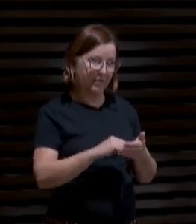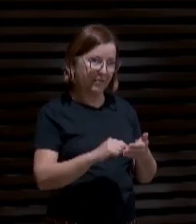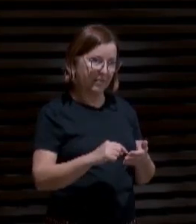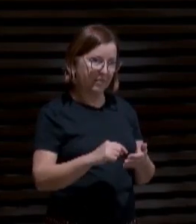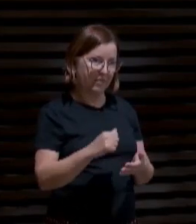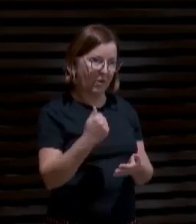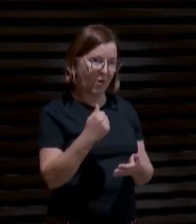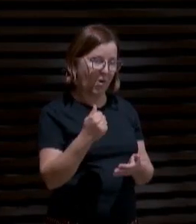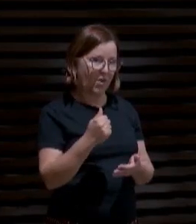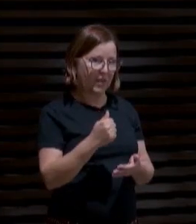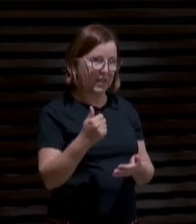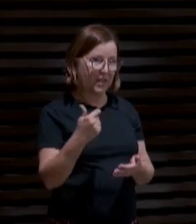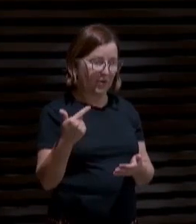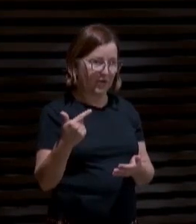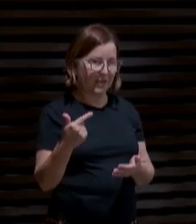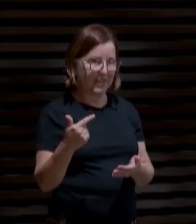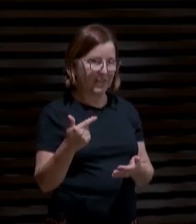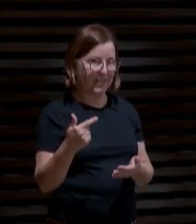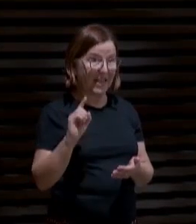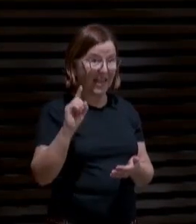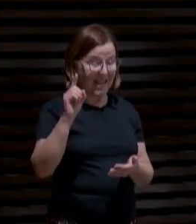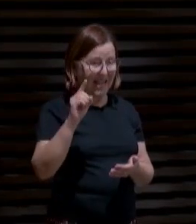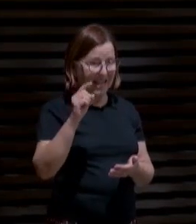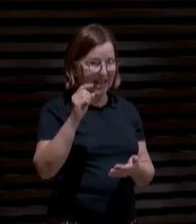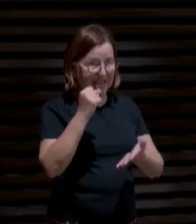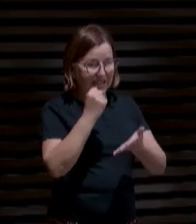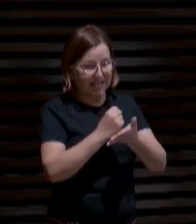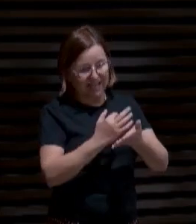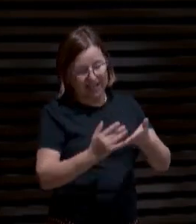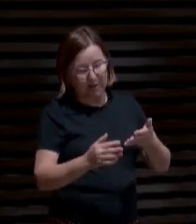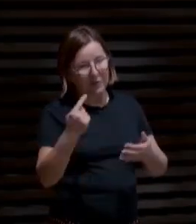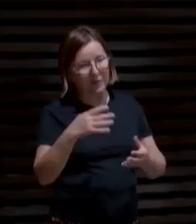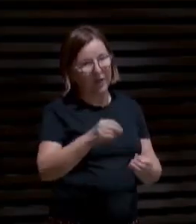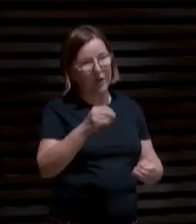Ele derramou a sua alma na morte para salvar o seu povo.